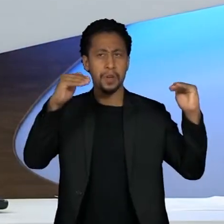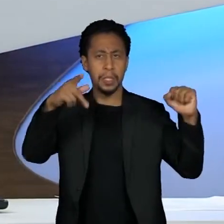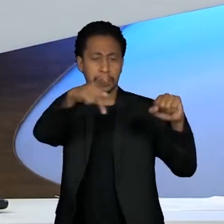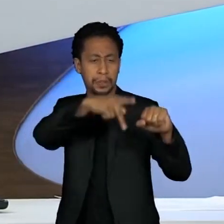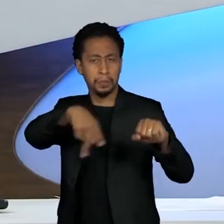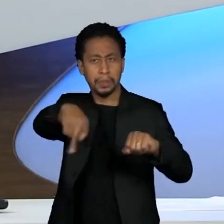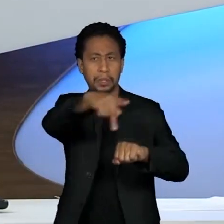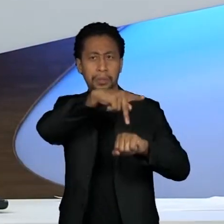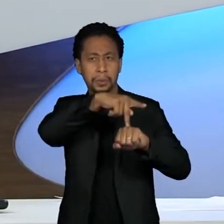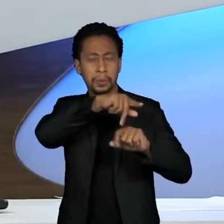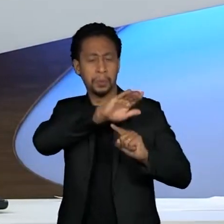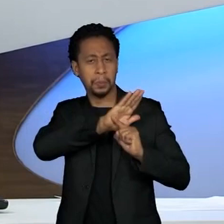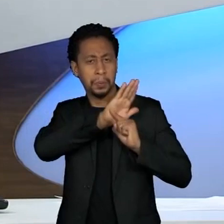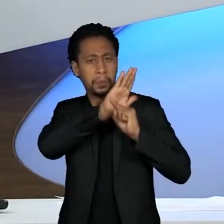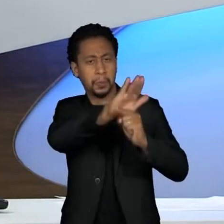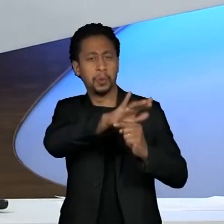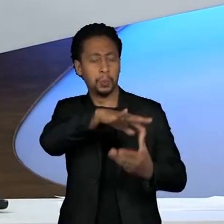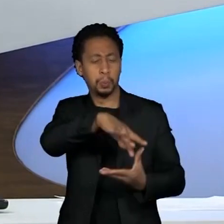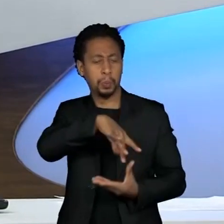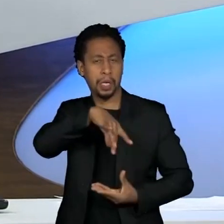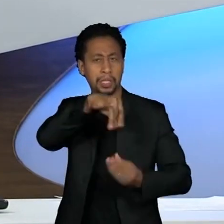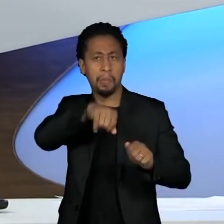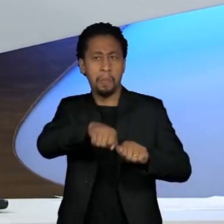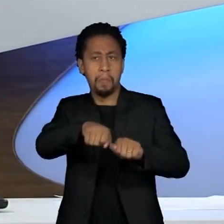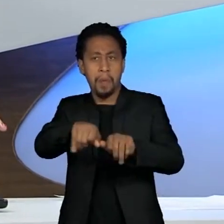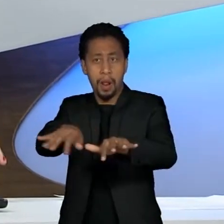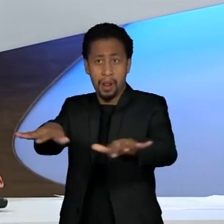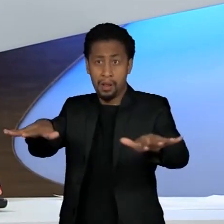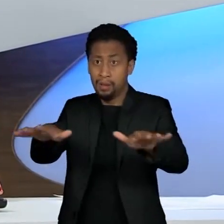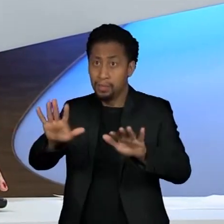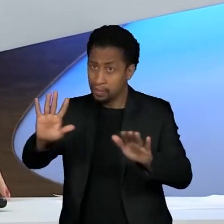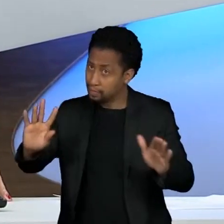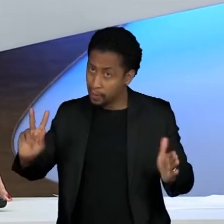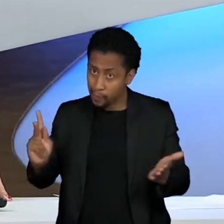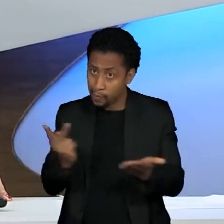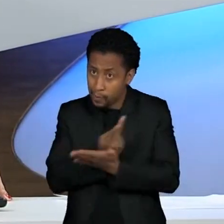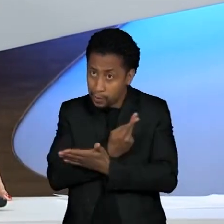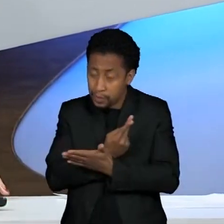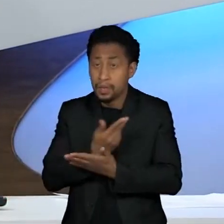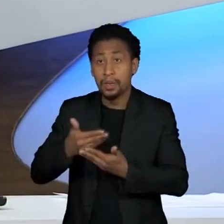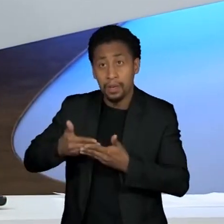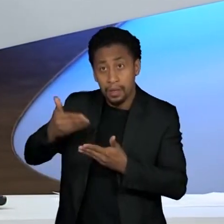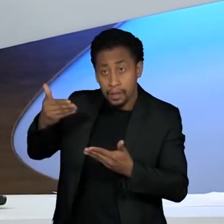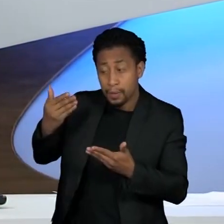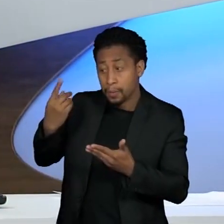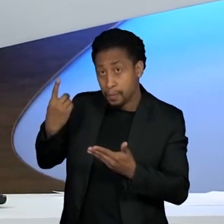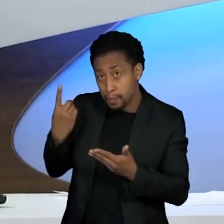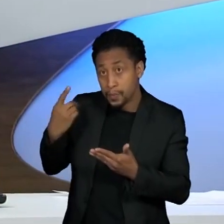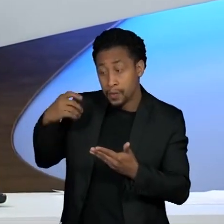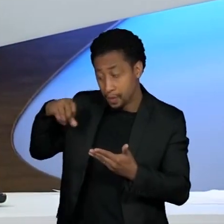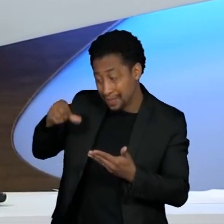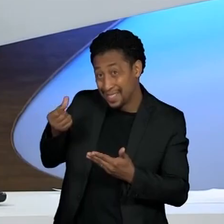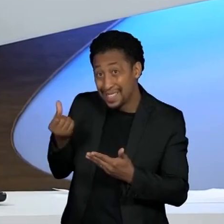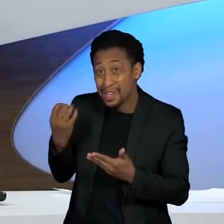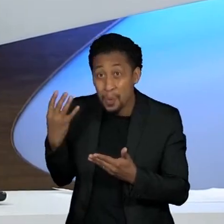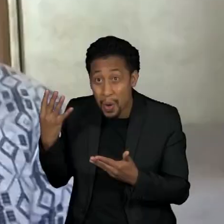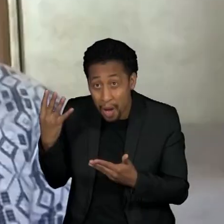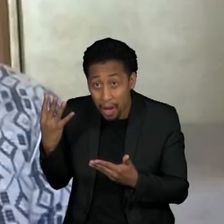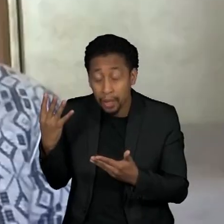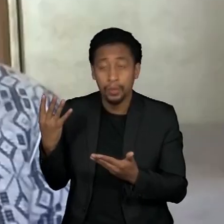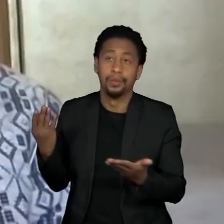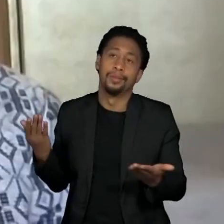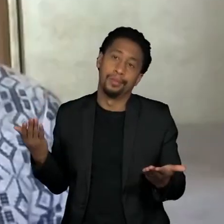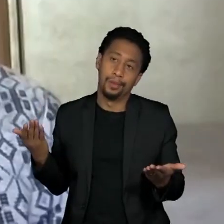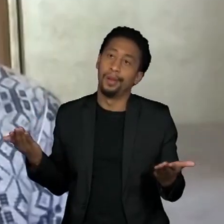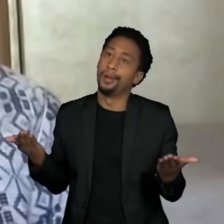democracia para muitos países. Mas a gente enfrentou isso aqui com o golpe de 64, com a influência deles na hoje já